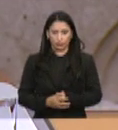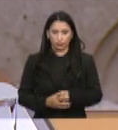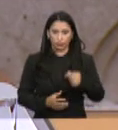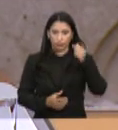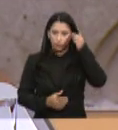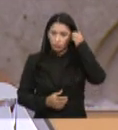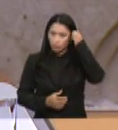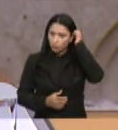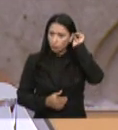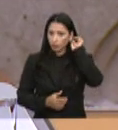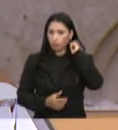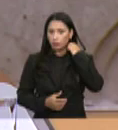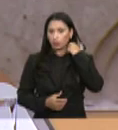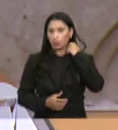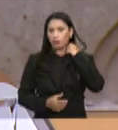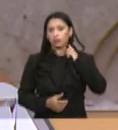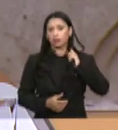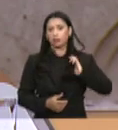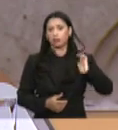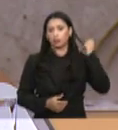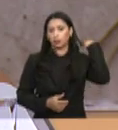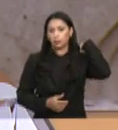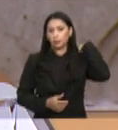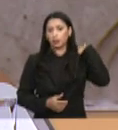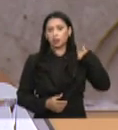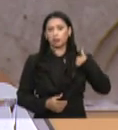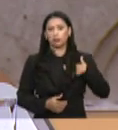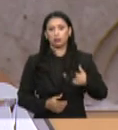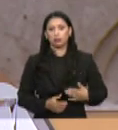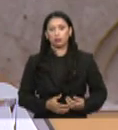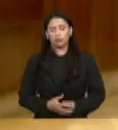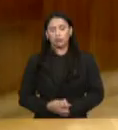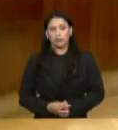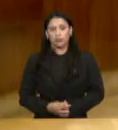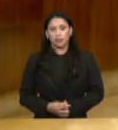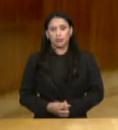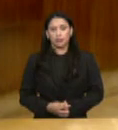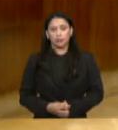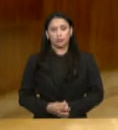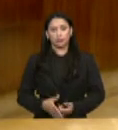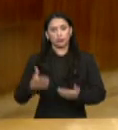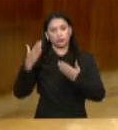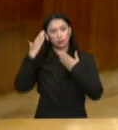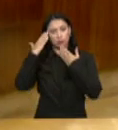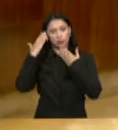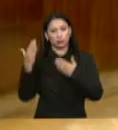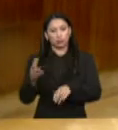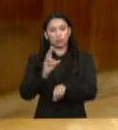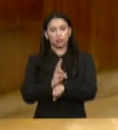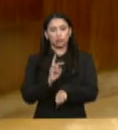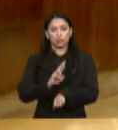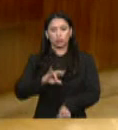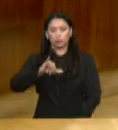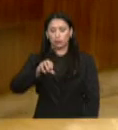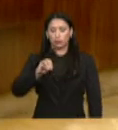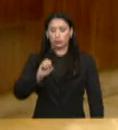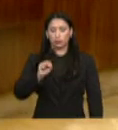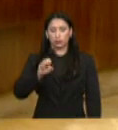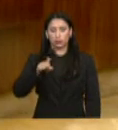do Conselho Federal da Ordem dos Advogados do Brasil Dr José Alberto Simonetti